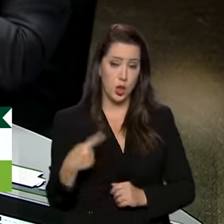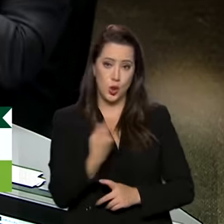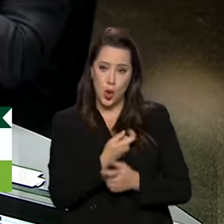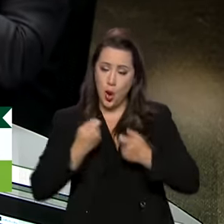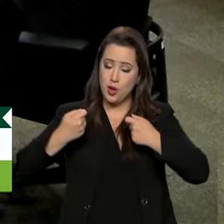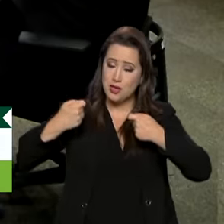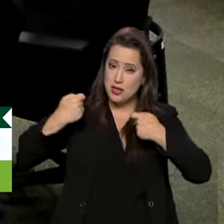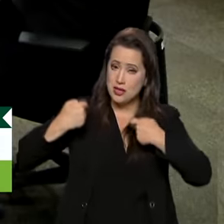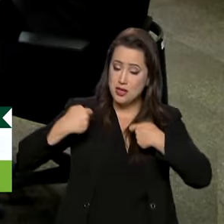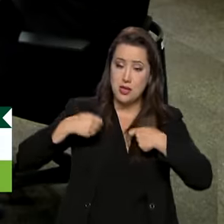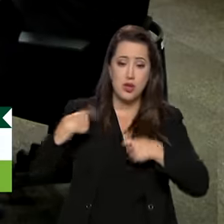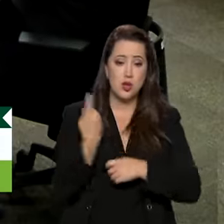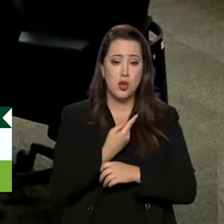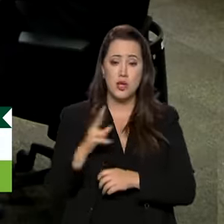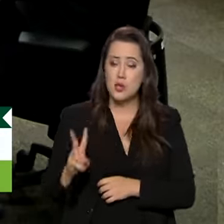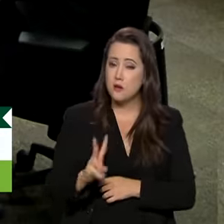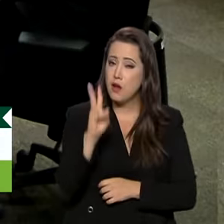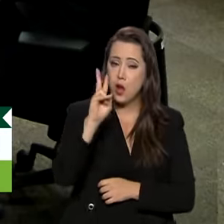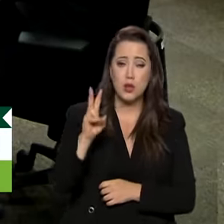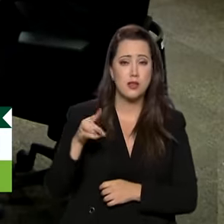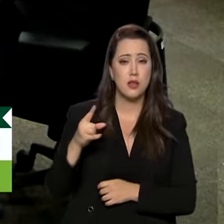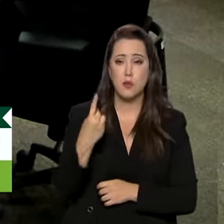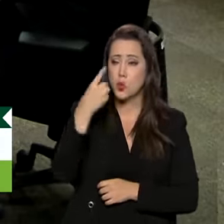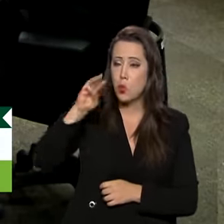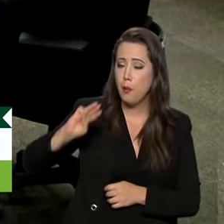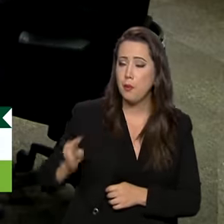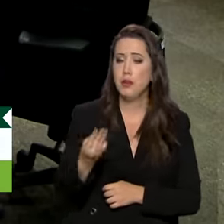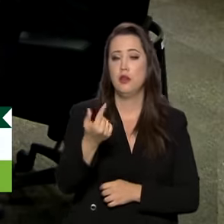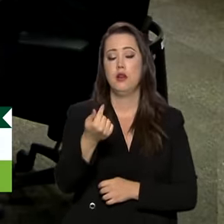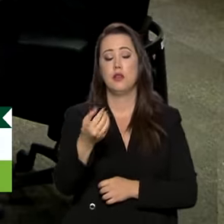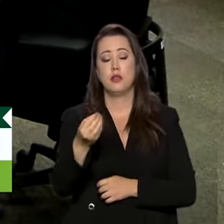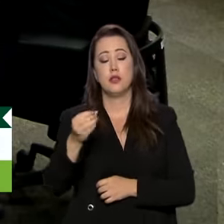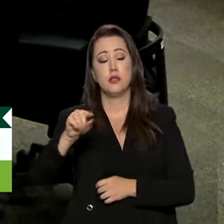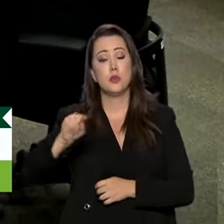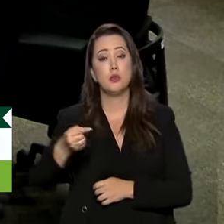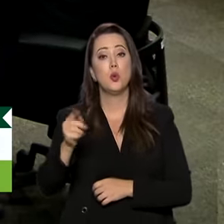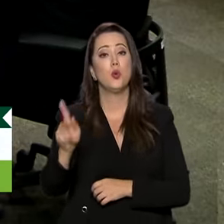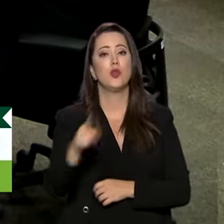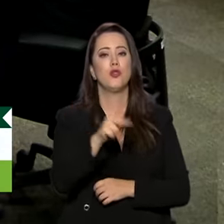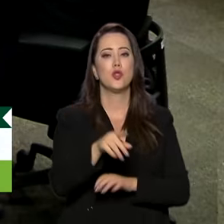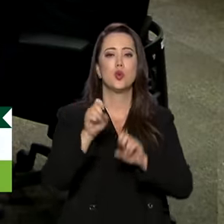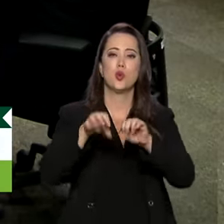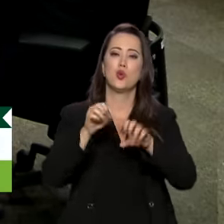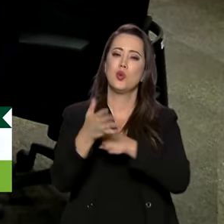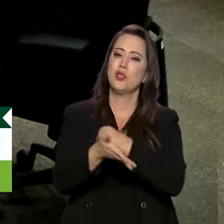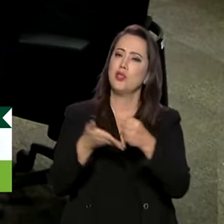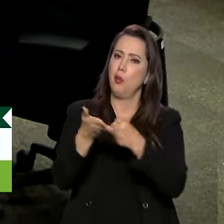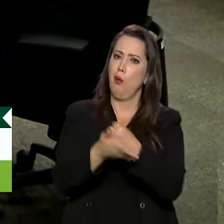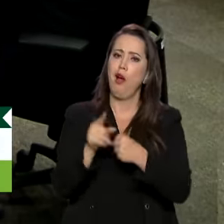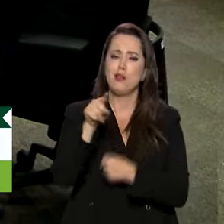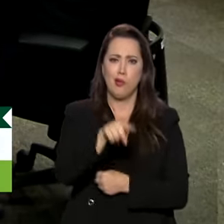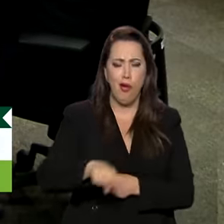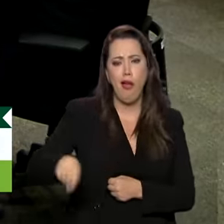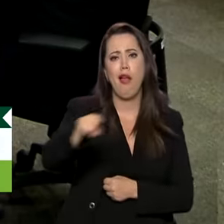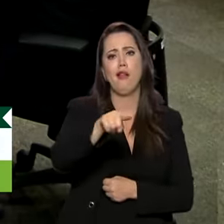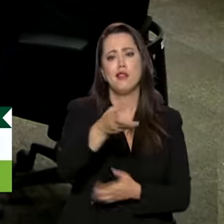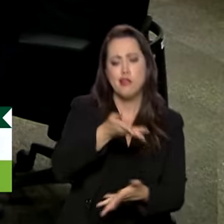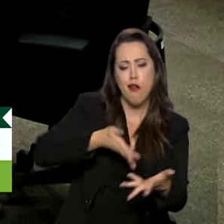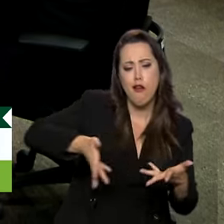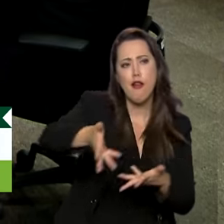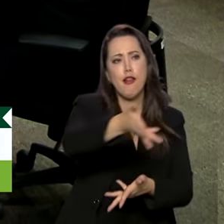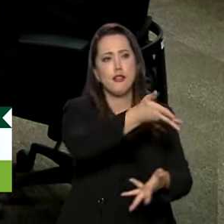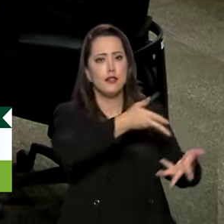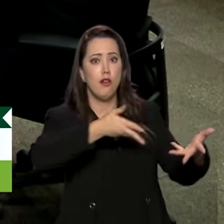1 milhão professor que de forma direta estar